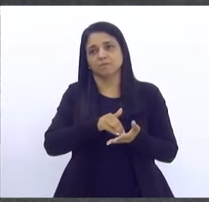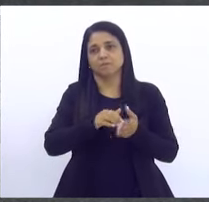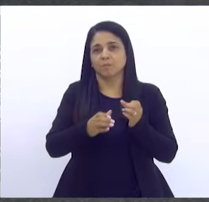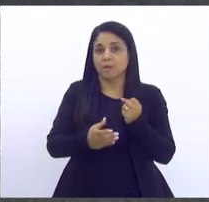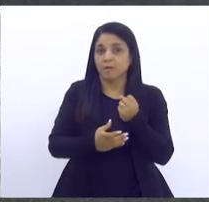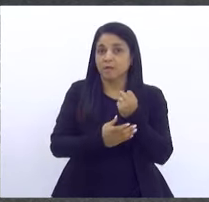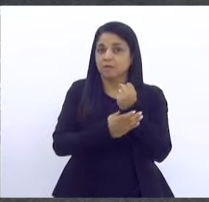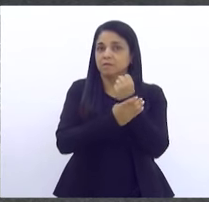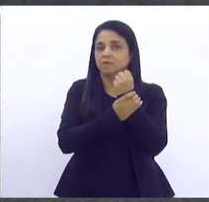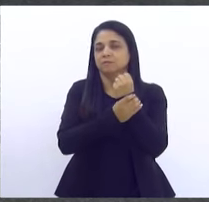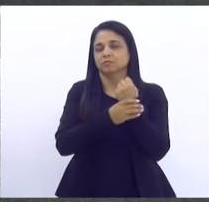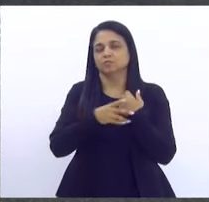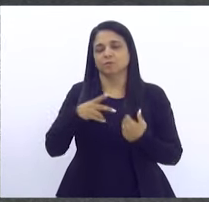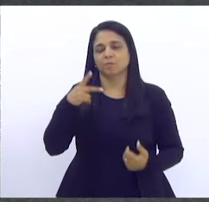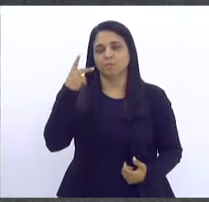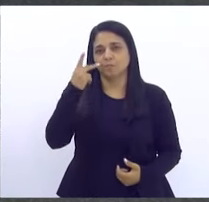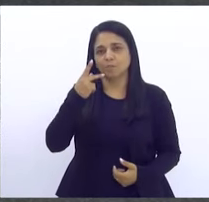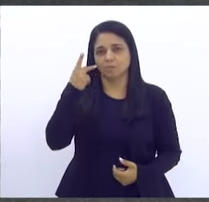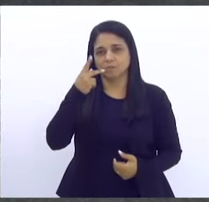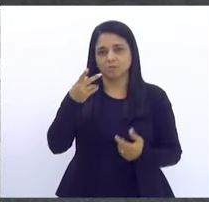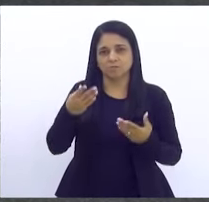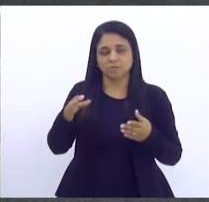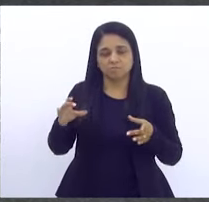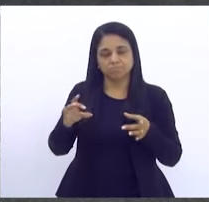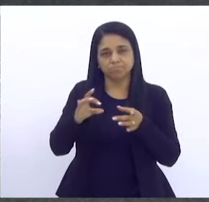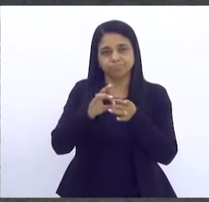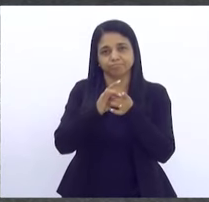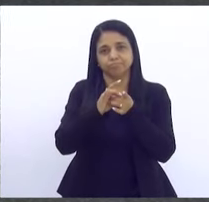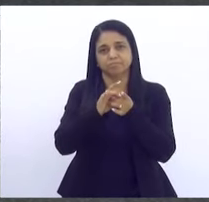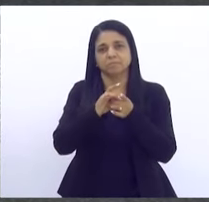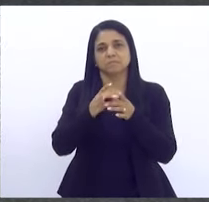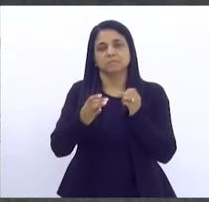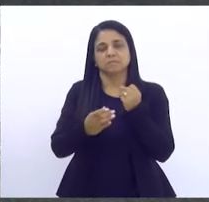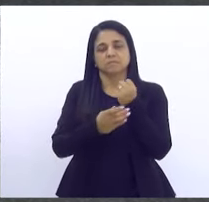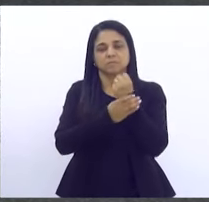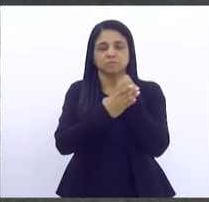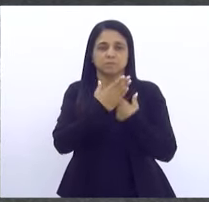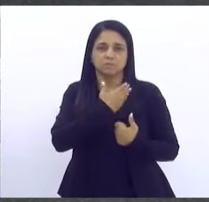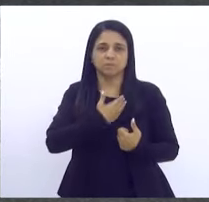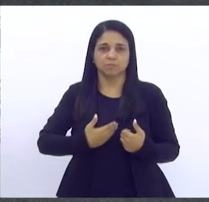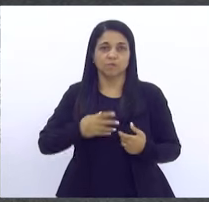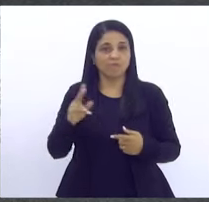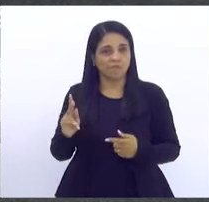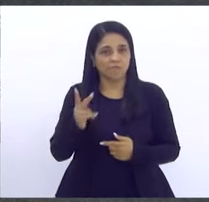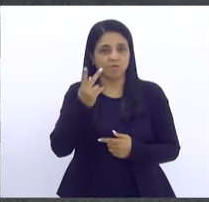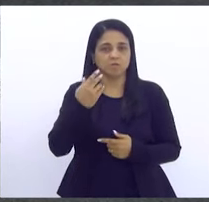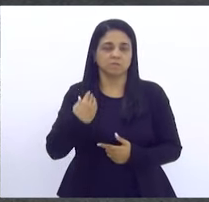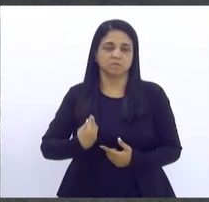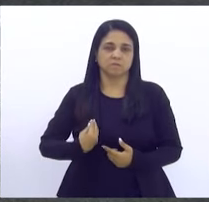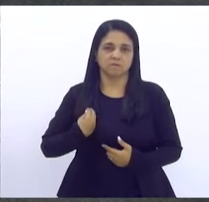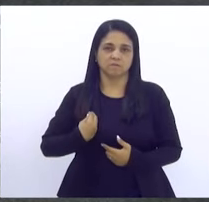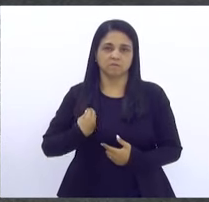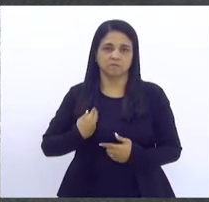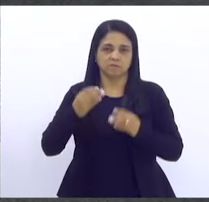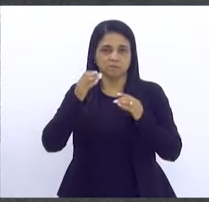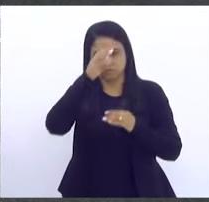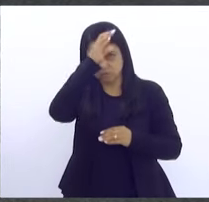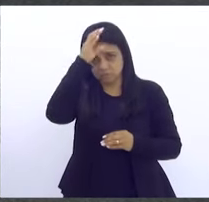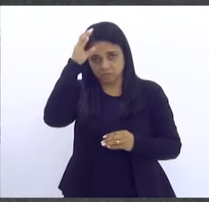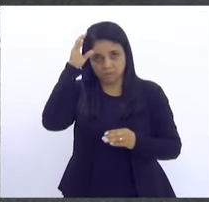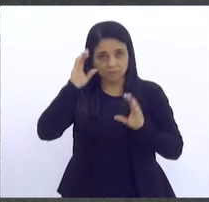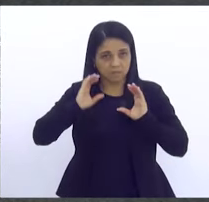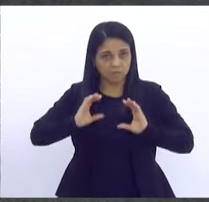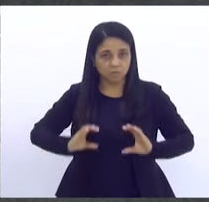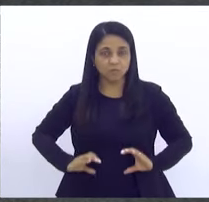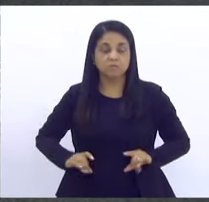de uma política integrada de segurança pública que valorize a vida do cidadão e dos agentes. Para terminar,